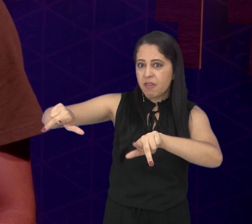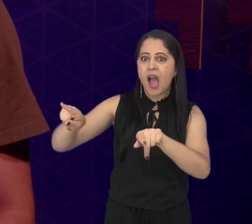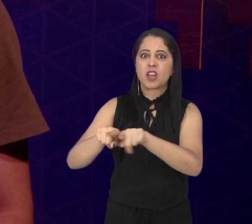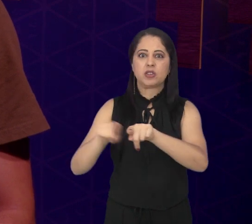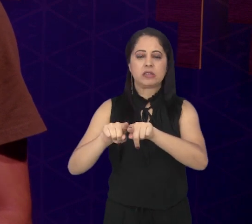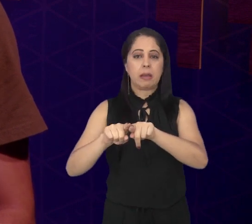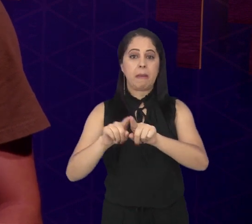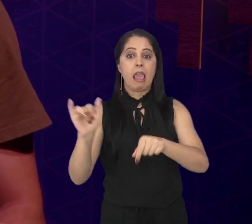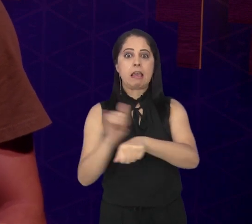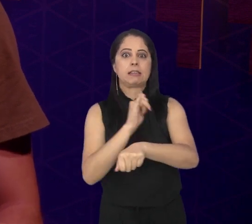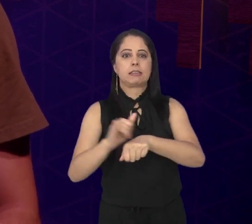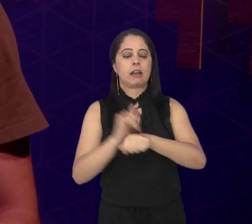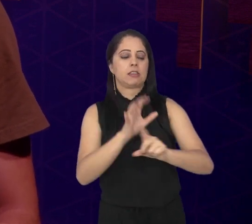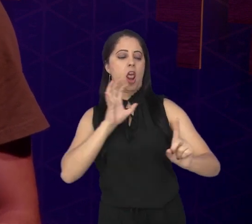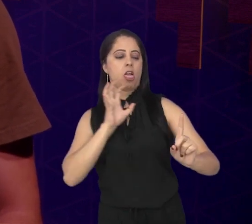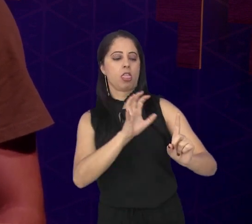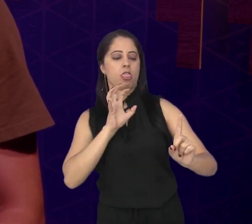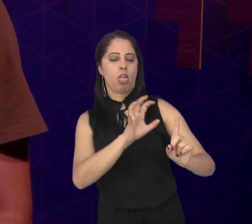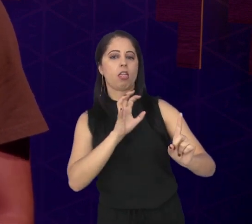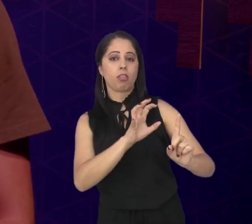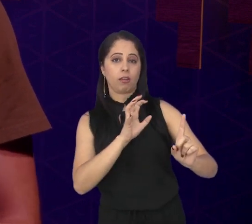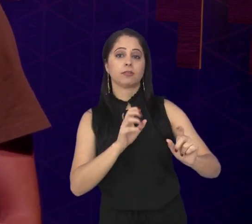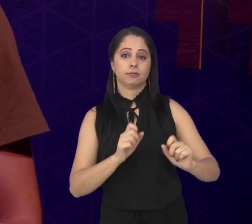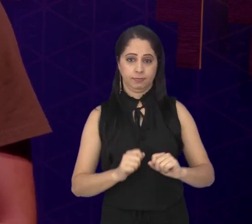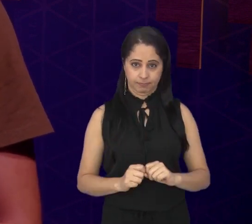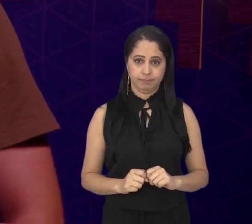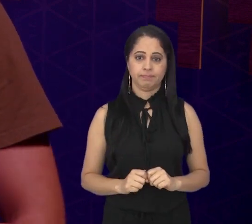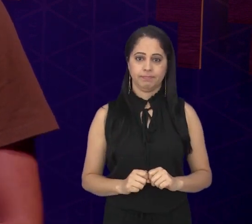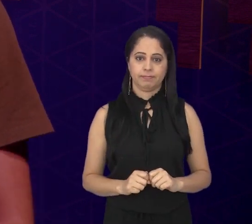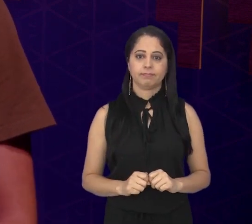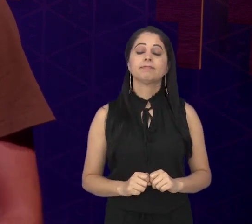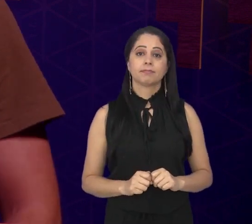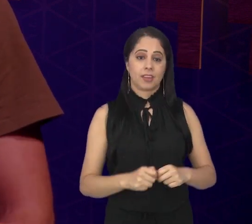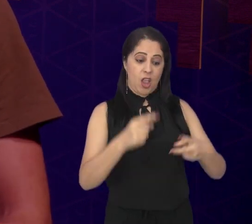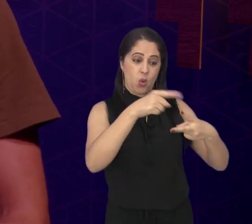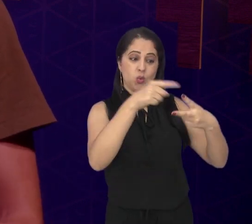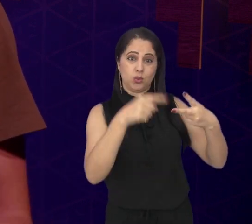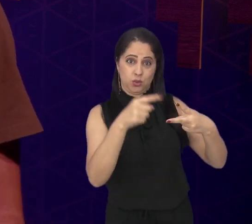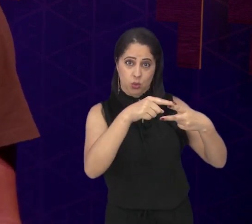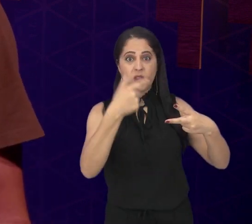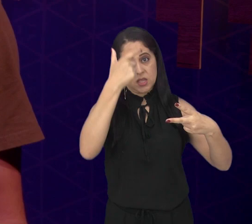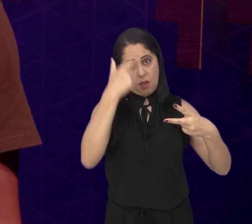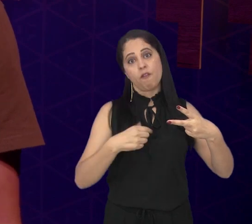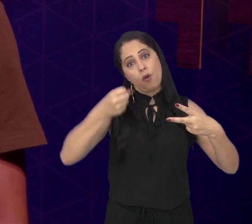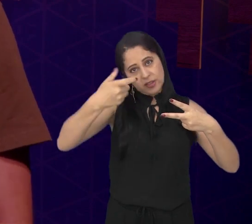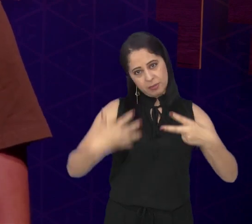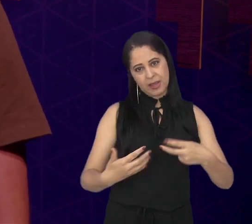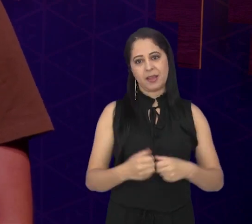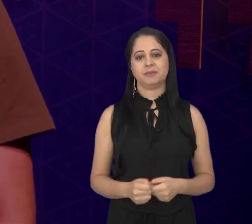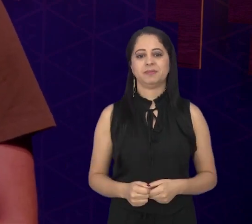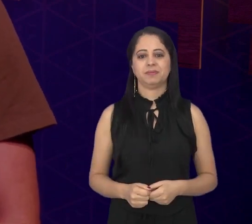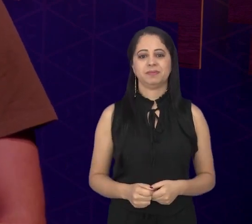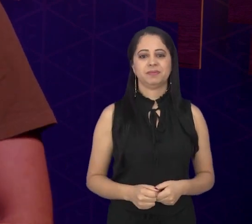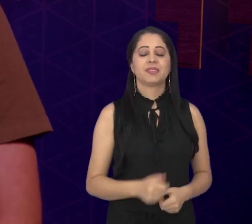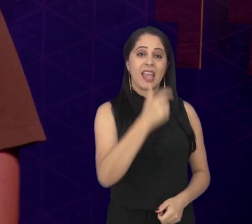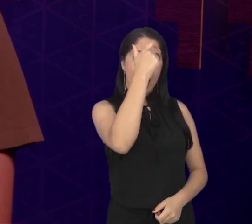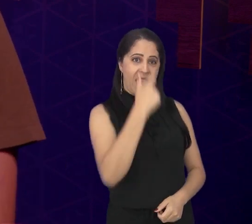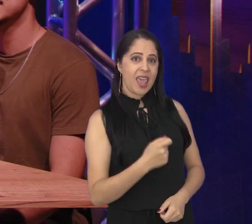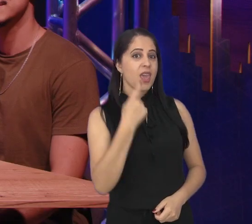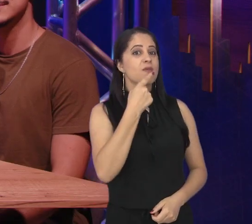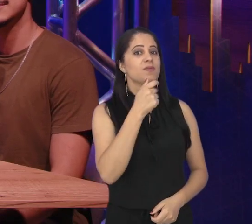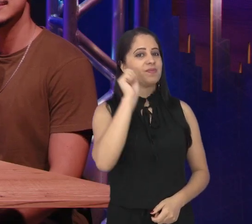essa estratégia de demonstração militar para ganhar relevância no contexto internacional. Esses são exemplos de hard